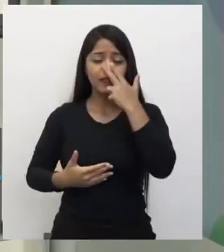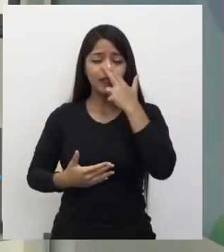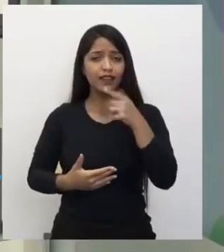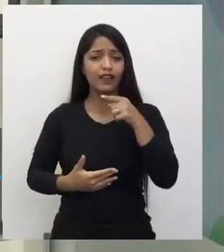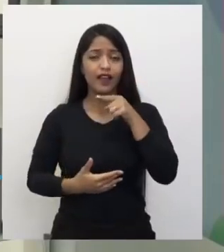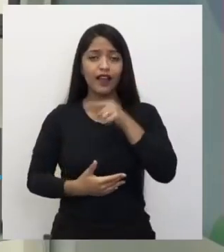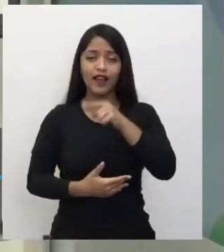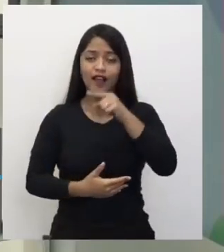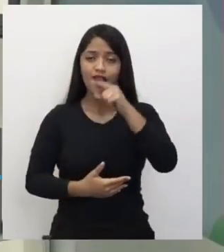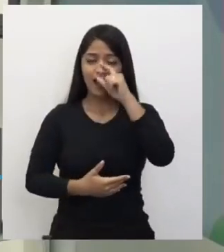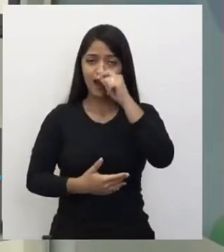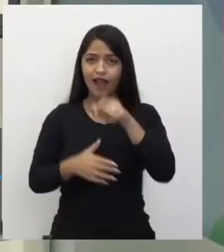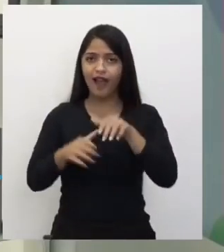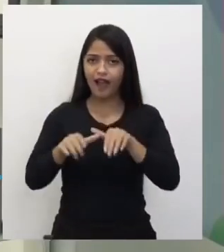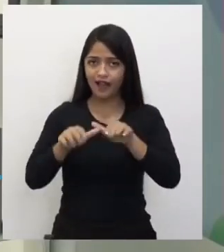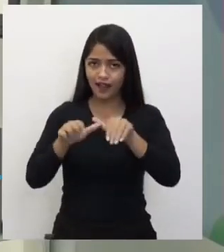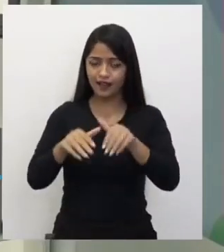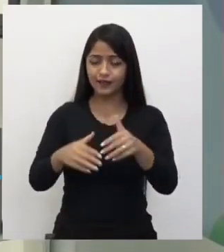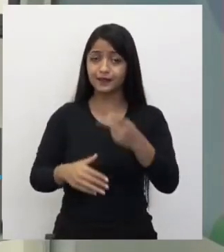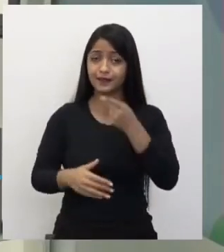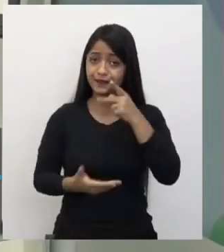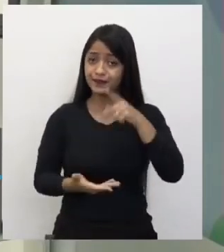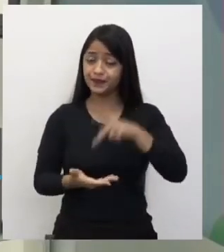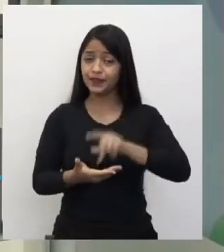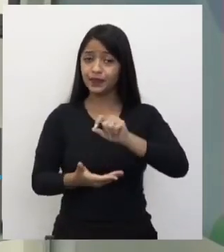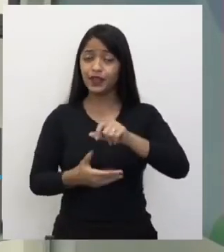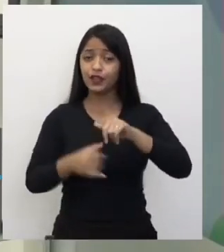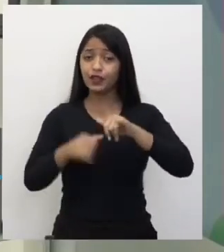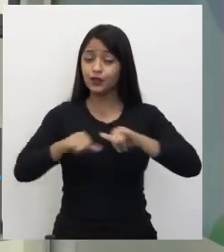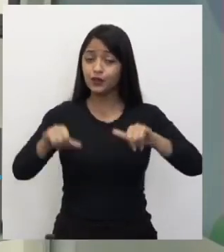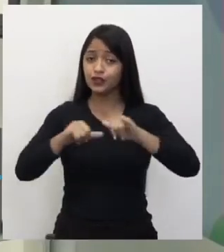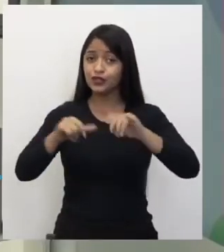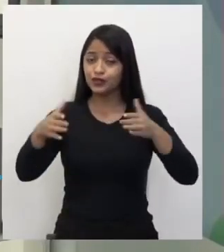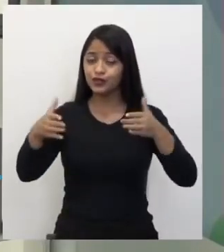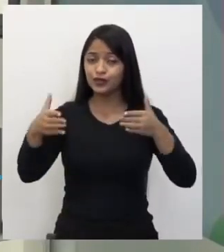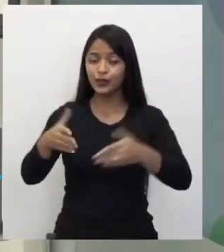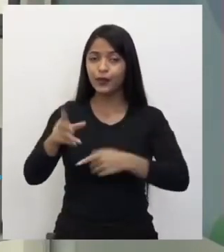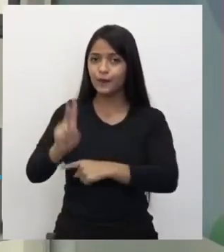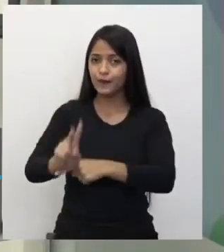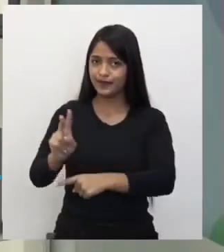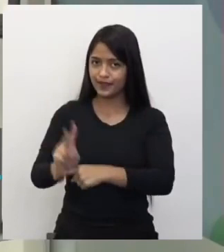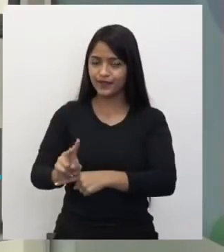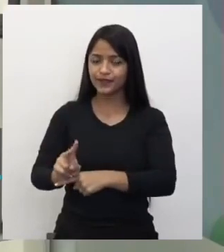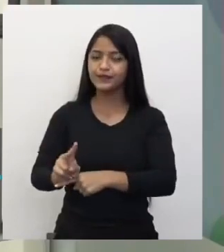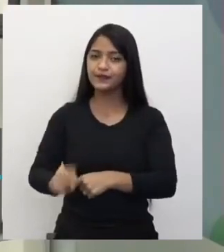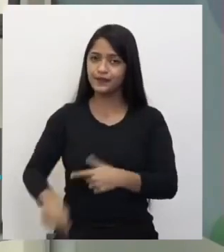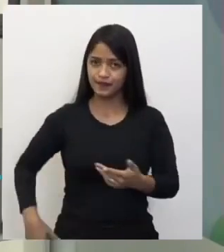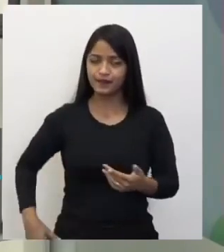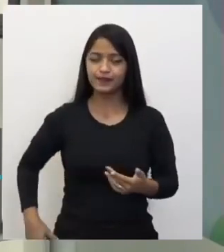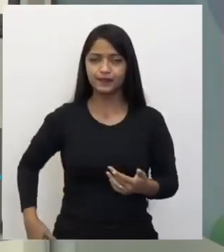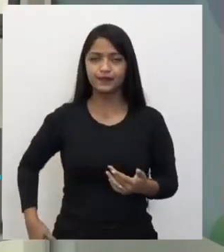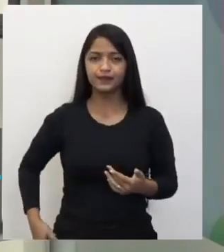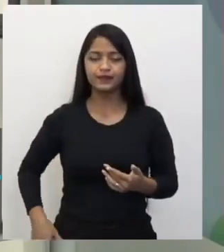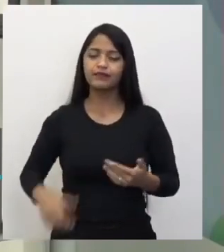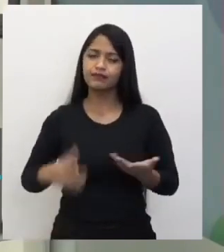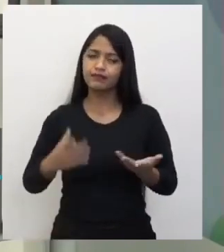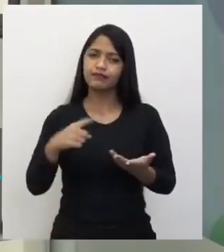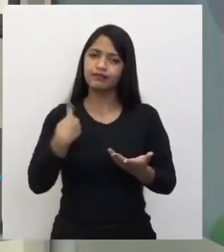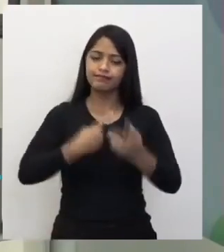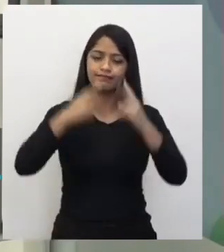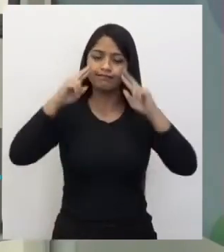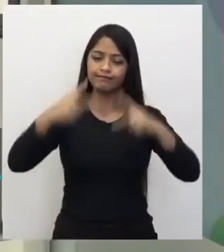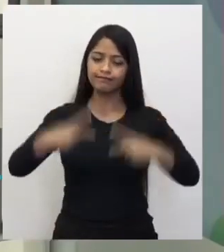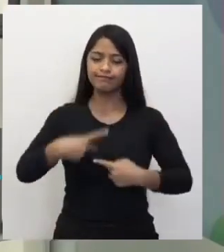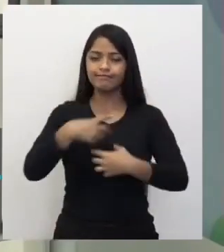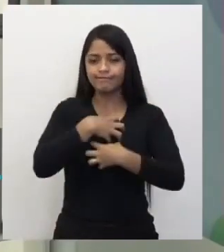Na verdade, a gente tá falando de uma notícia que foca em preservação, né? Então, vai ter esse lado humano, mas